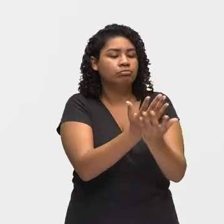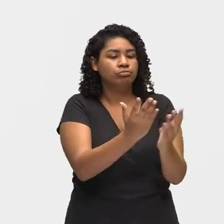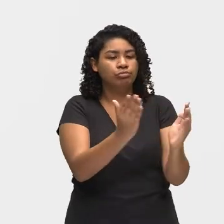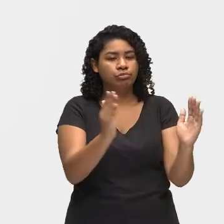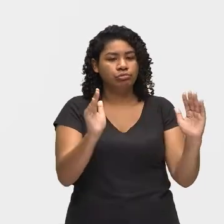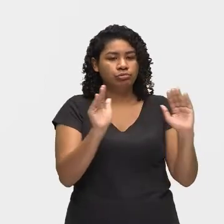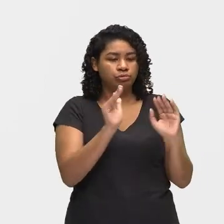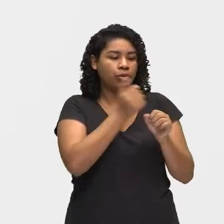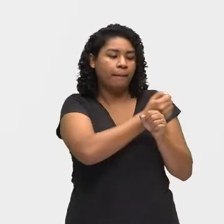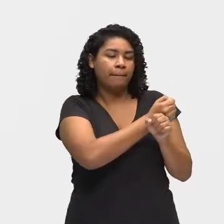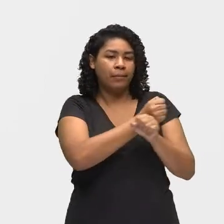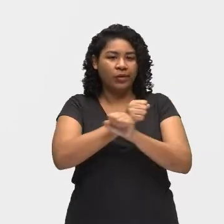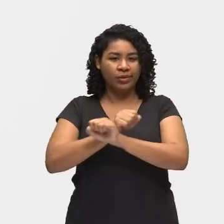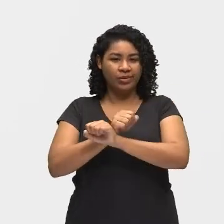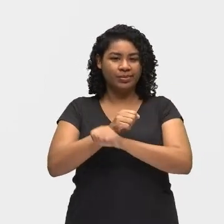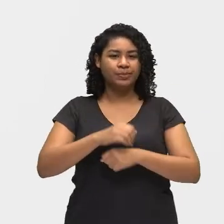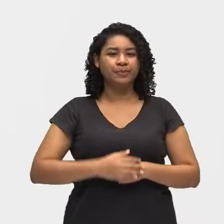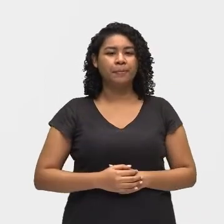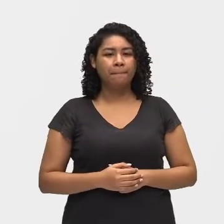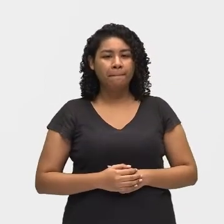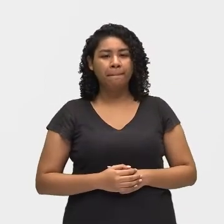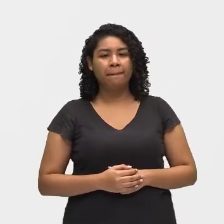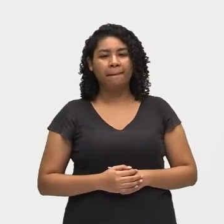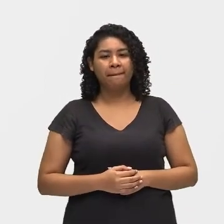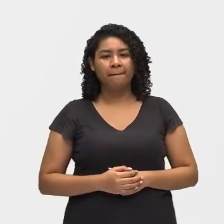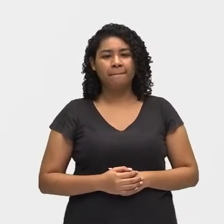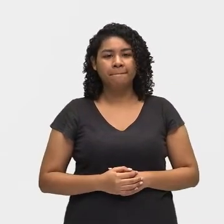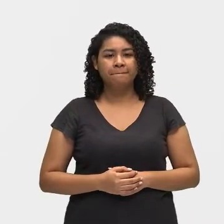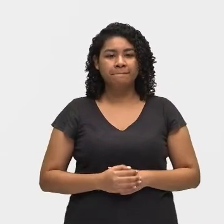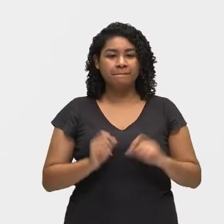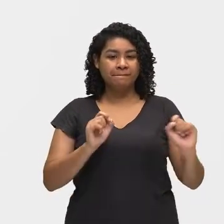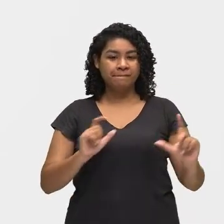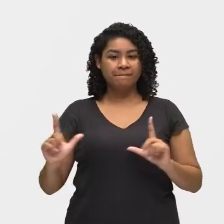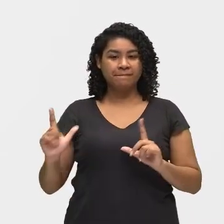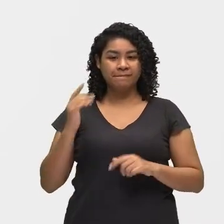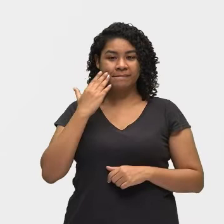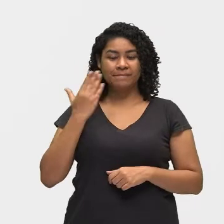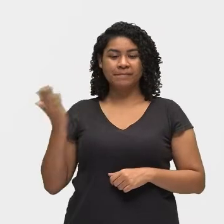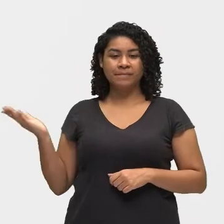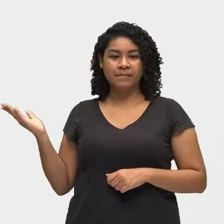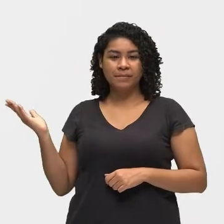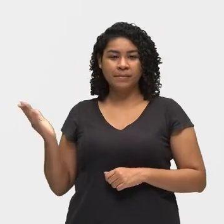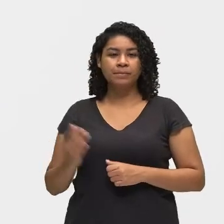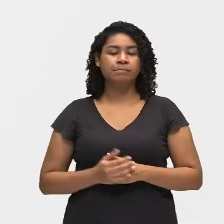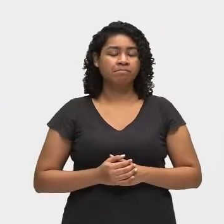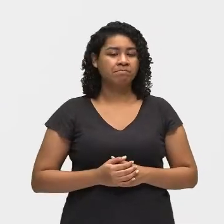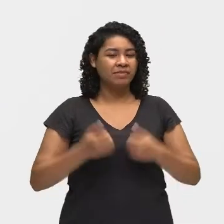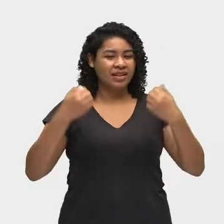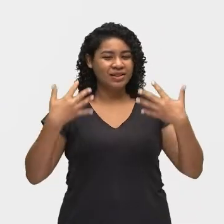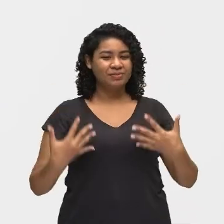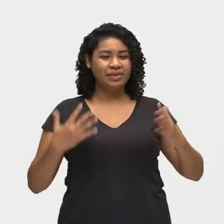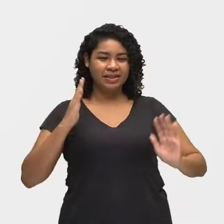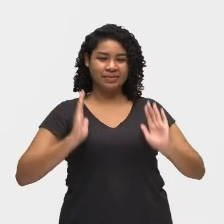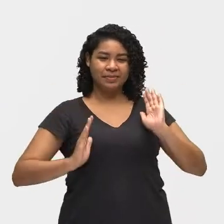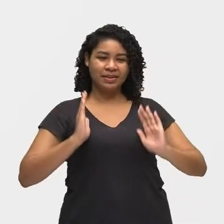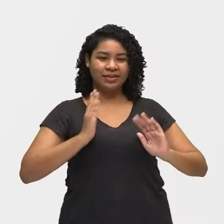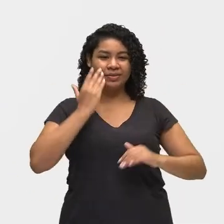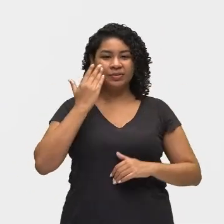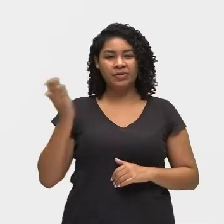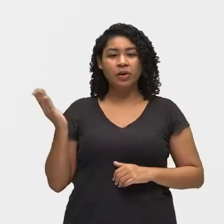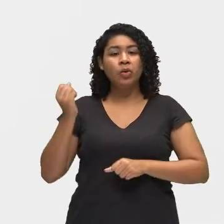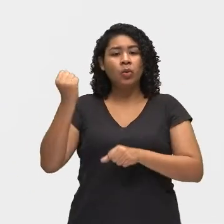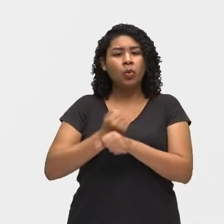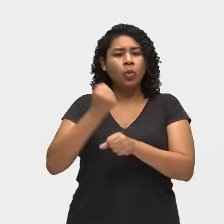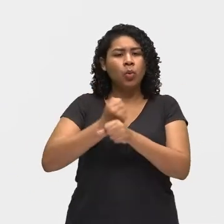Presépio. Continuando então, nós vamos retomar rapidamente aí uma outra imagem que trata justamente desse momento, né? A construção de um